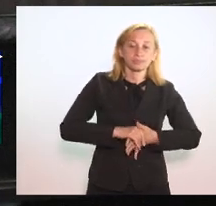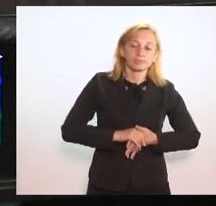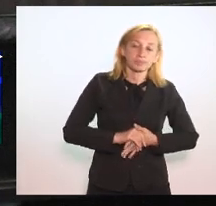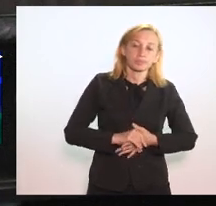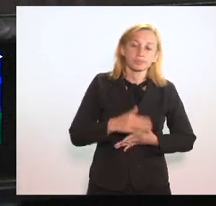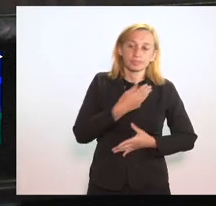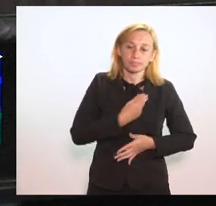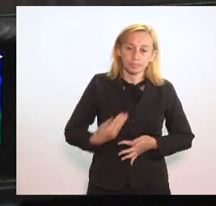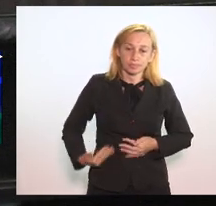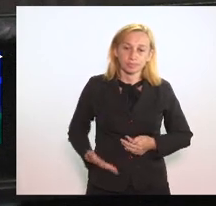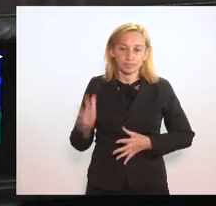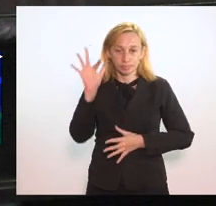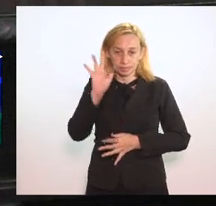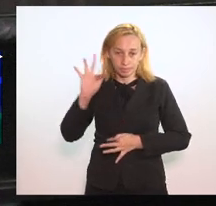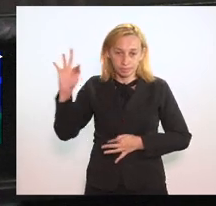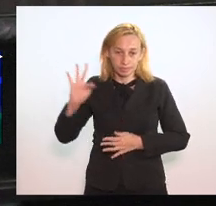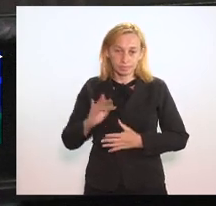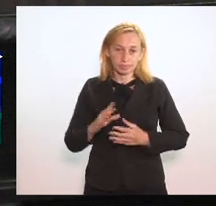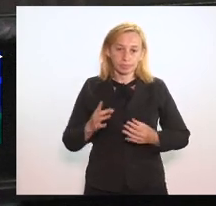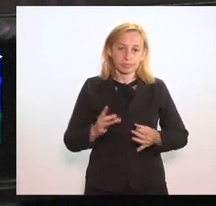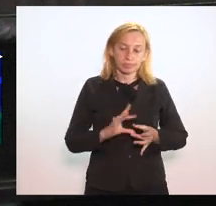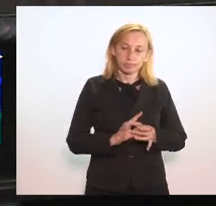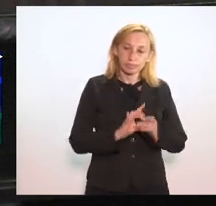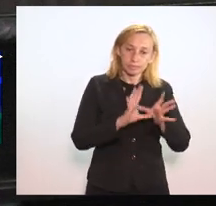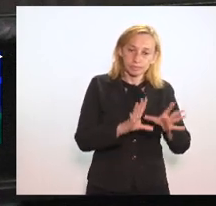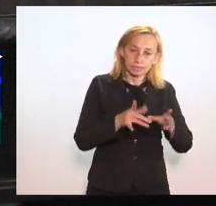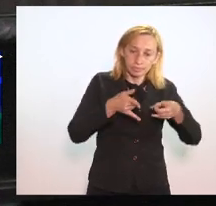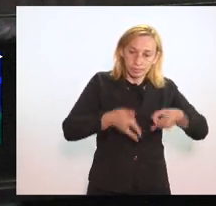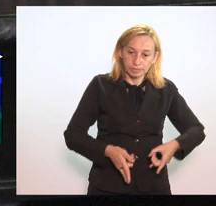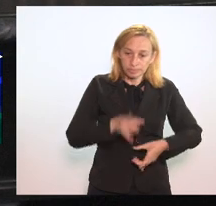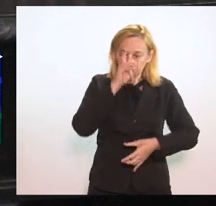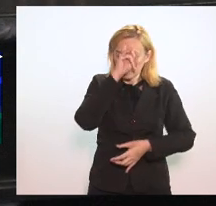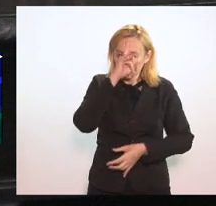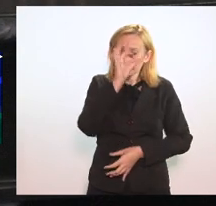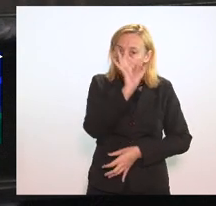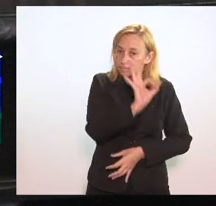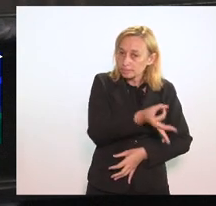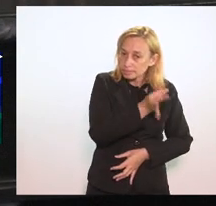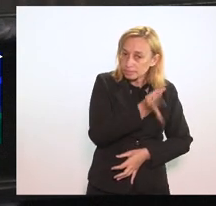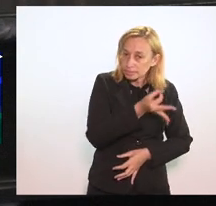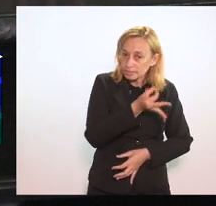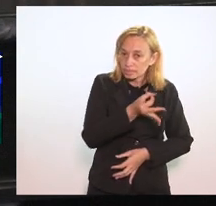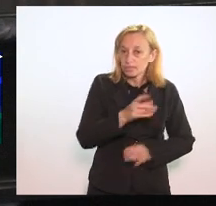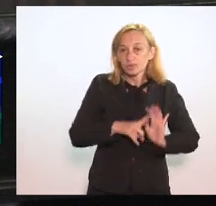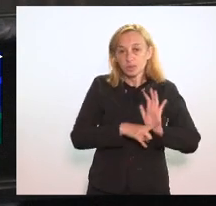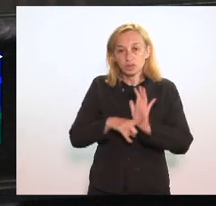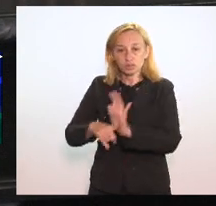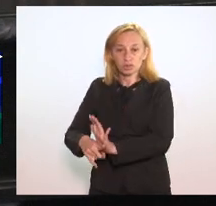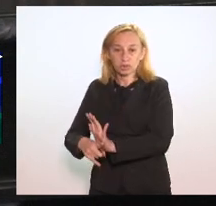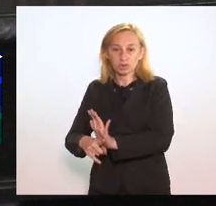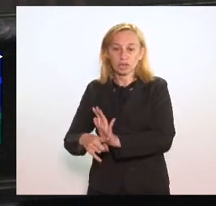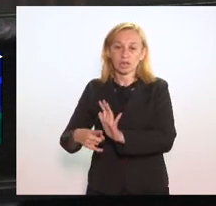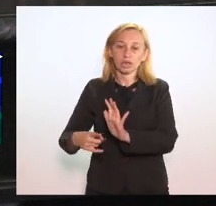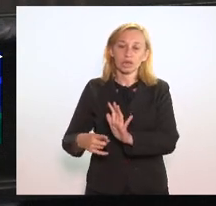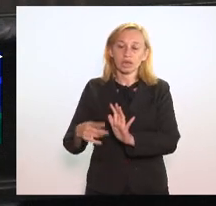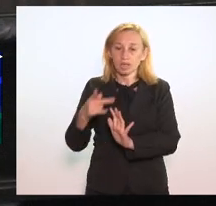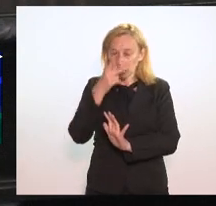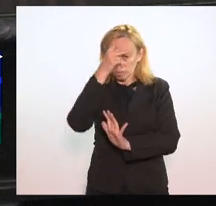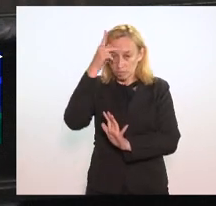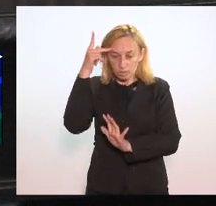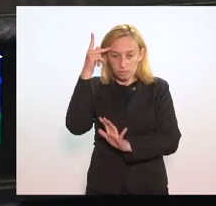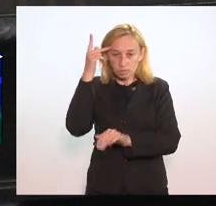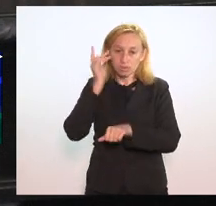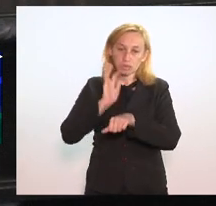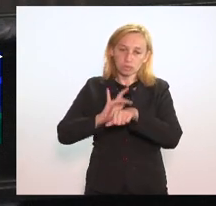federal disponibilize os leitos necessários para atendimento às vítimas de